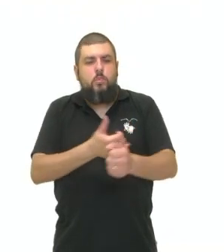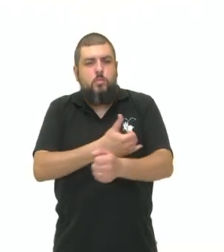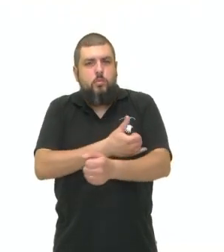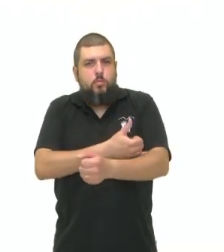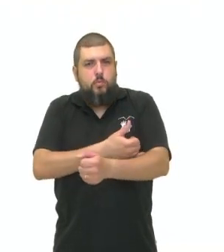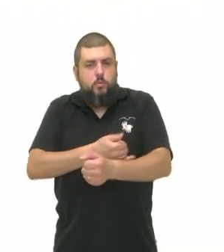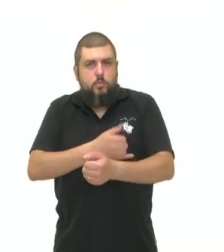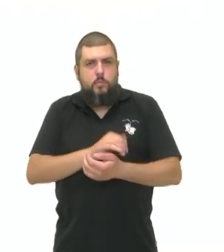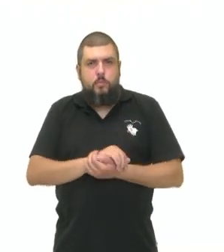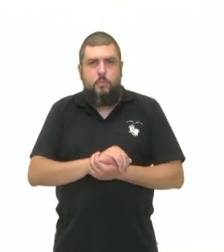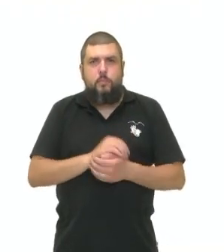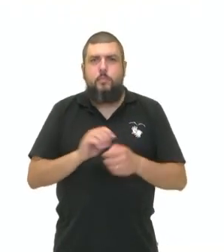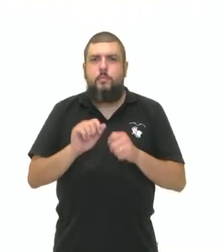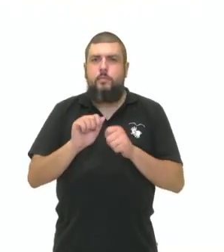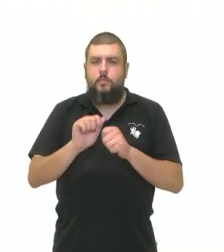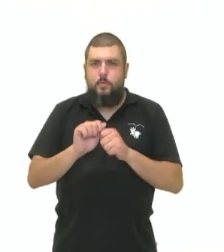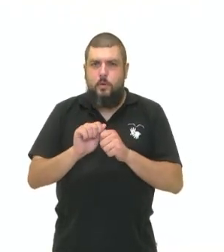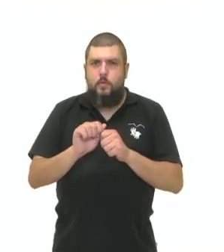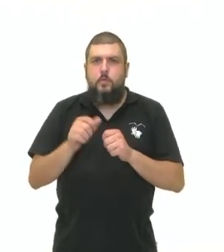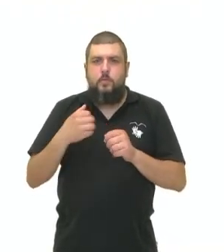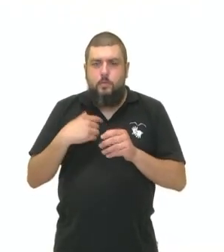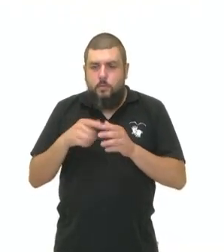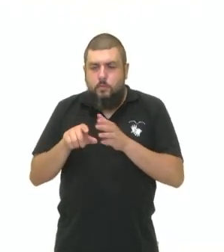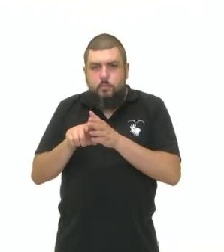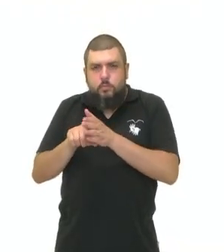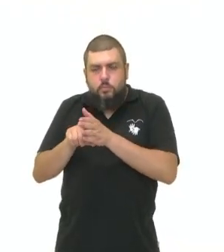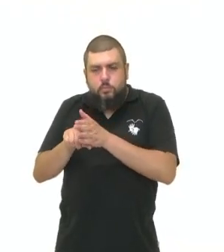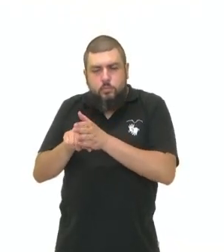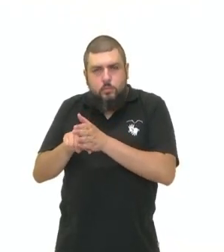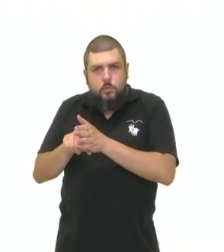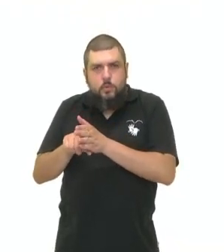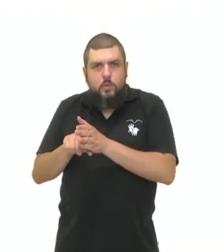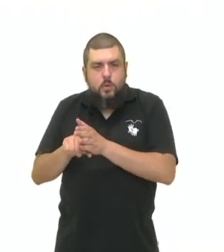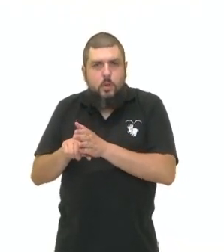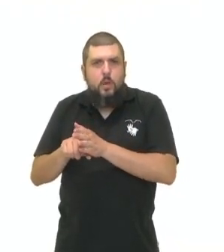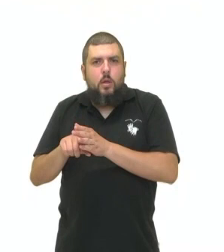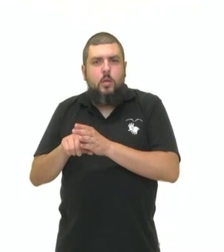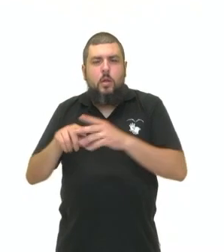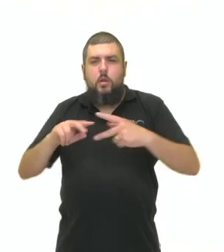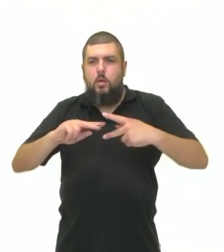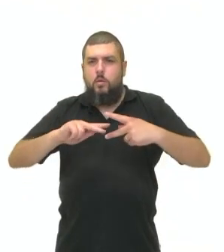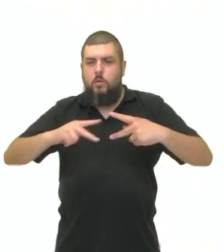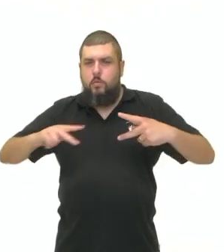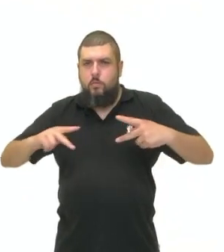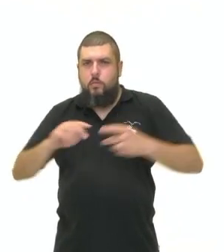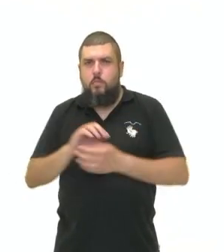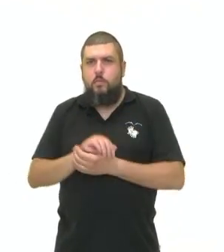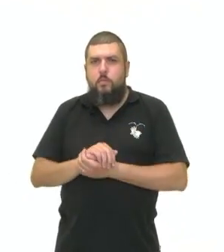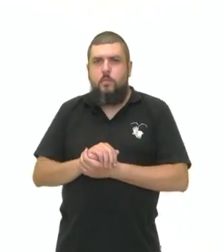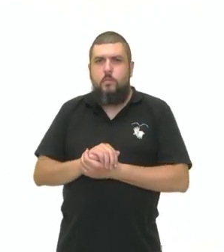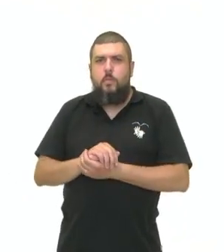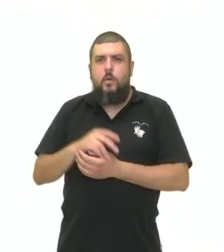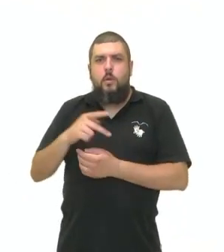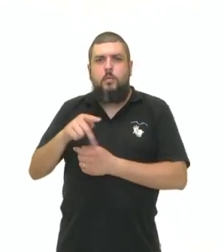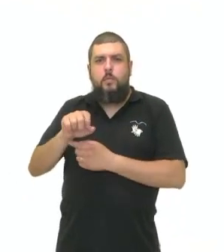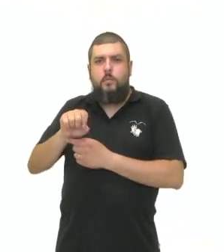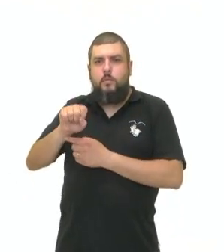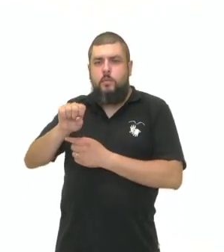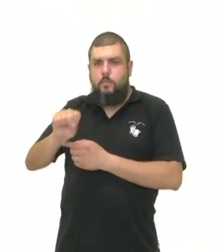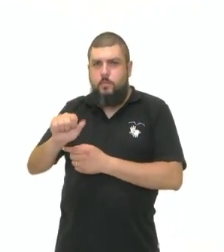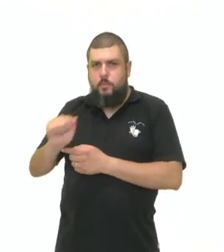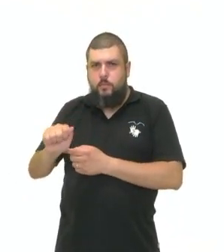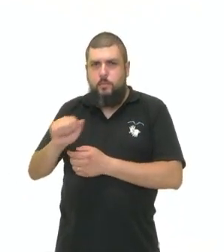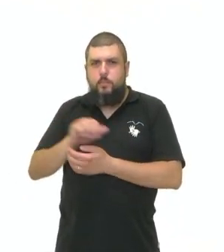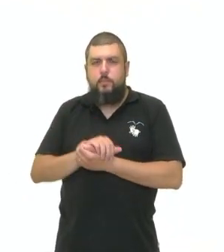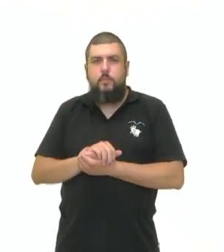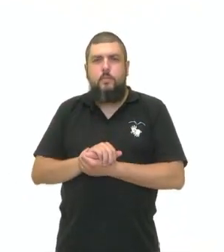fazer? Ele vai detectar a presença de uma proteína, que é chamada antígeno prostático específico, que é o PSA. Se